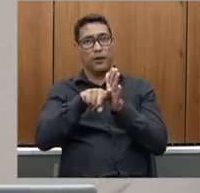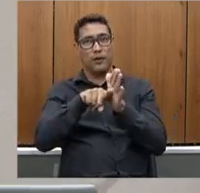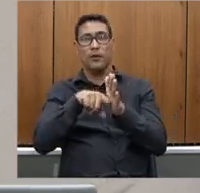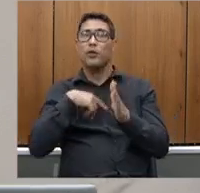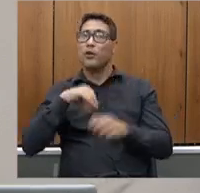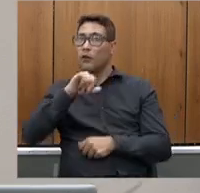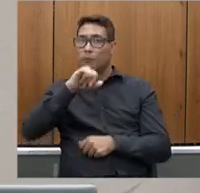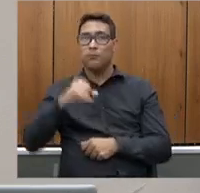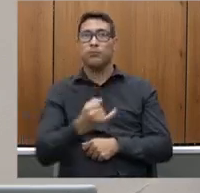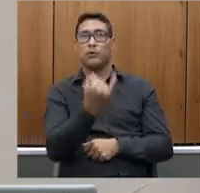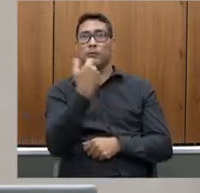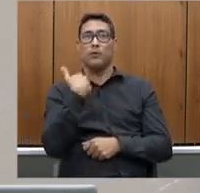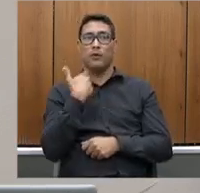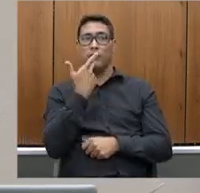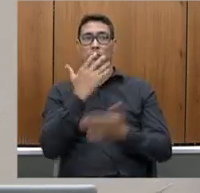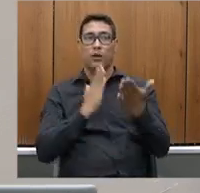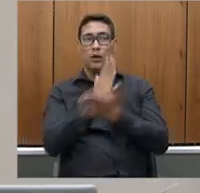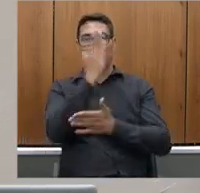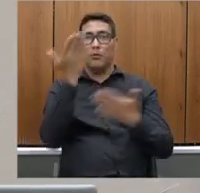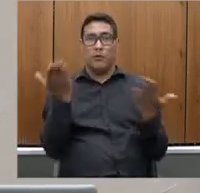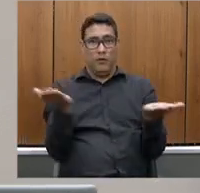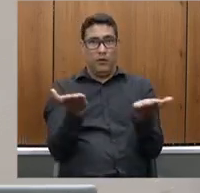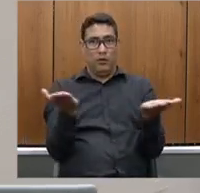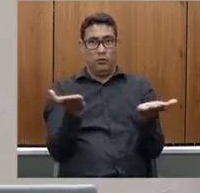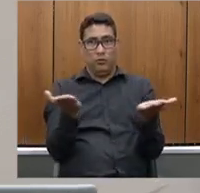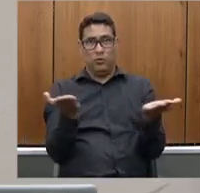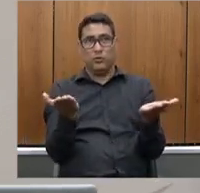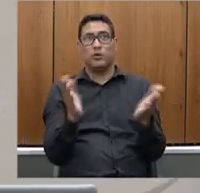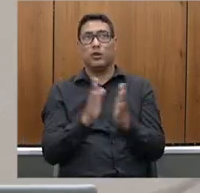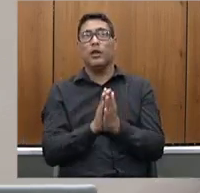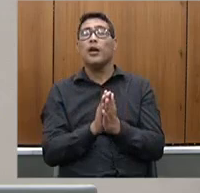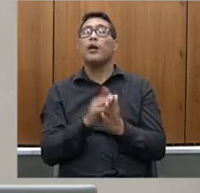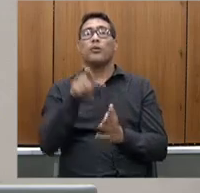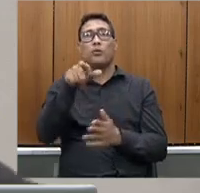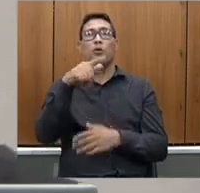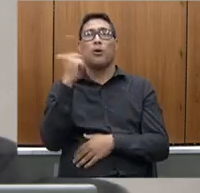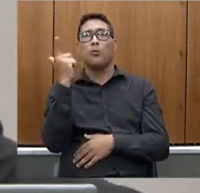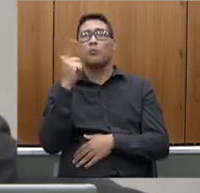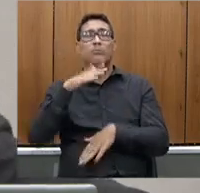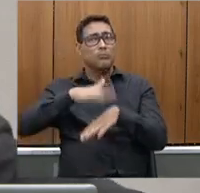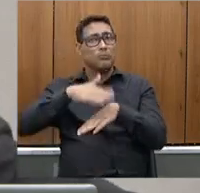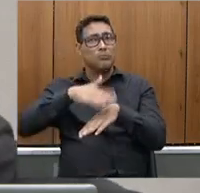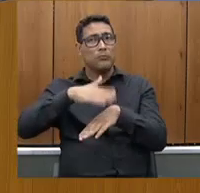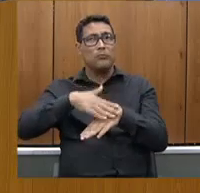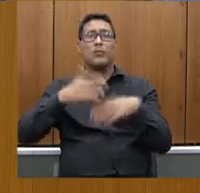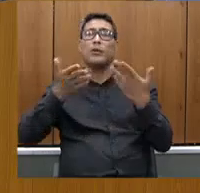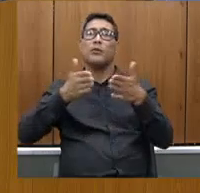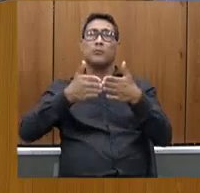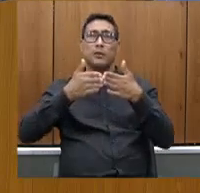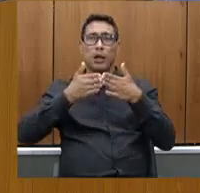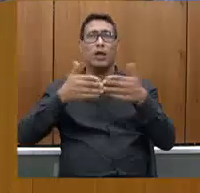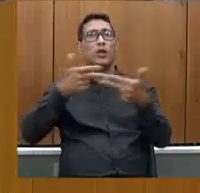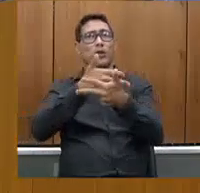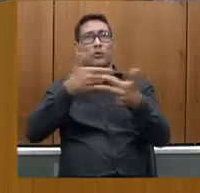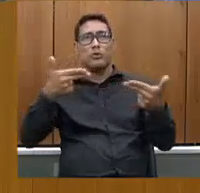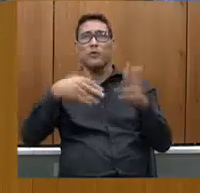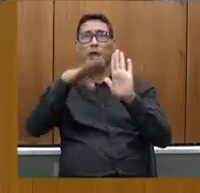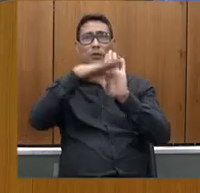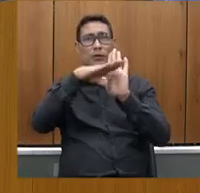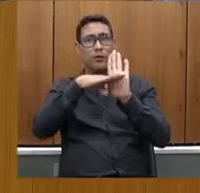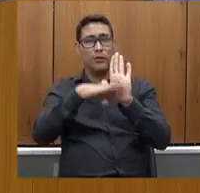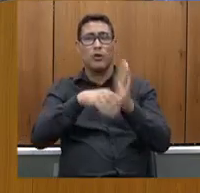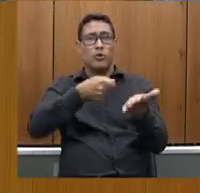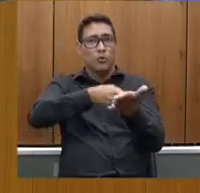requerimento foi aprovado hoje vou passar as mãos do Senhor para que o Senhor possa cobrar dos diversos níveis de comando